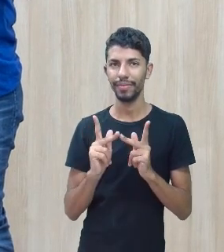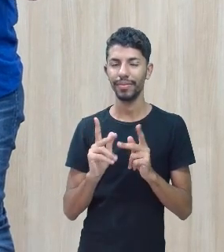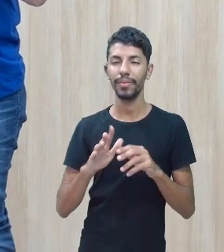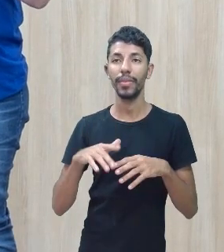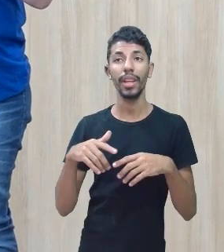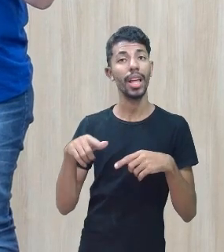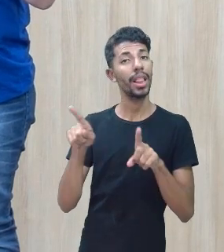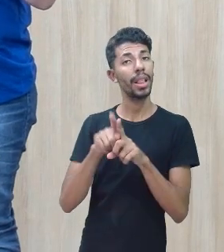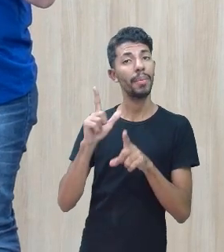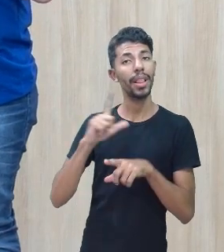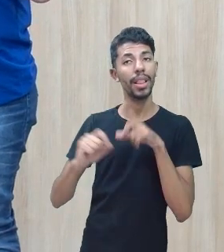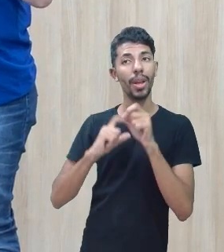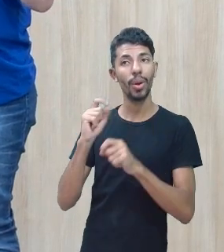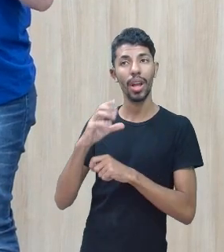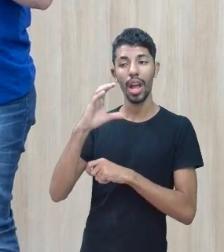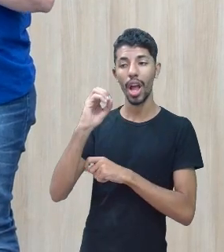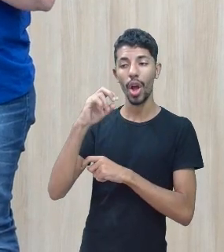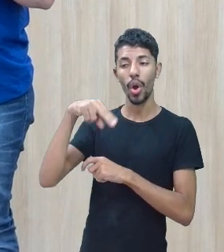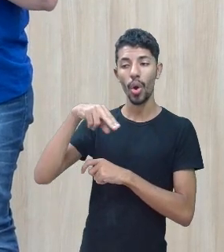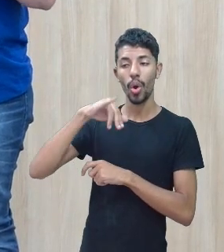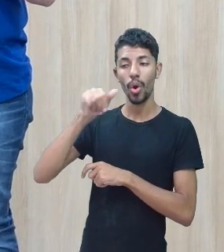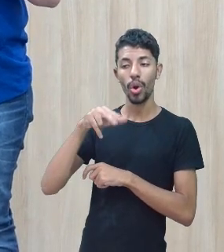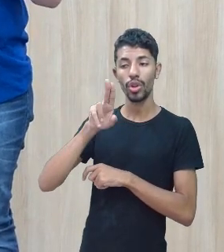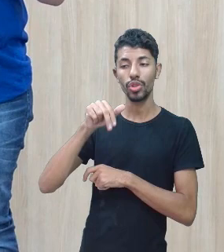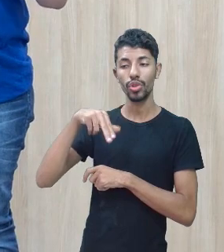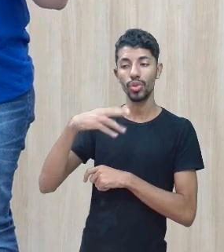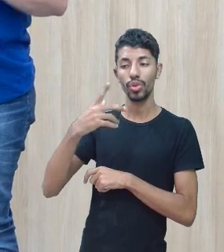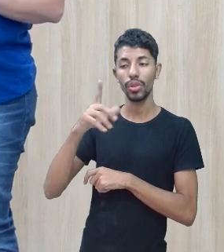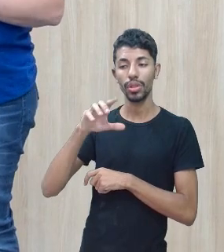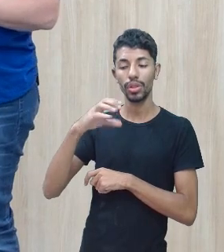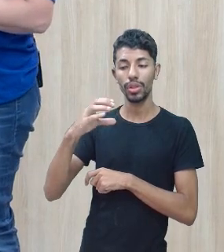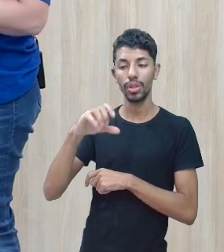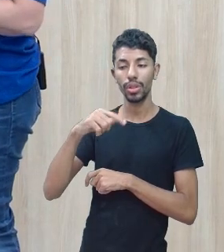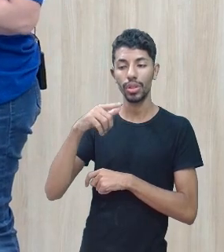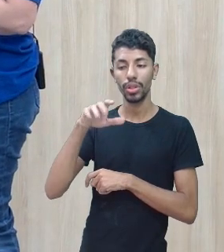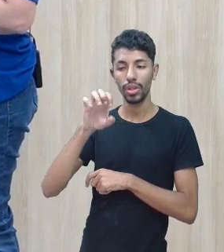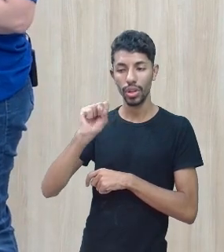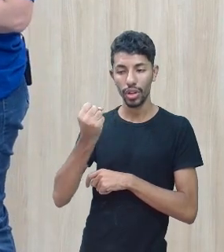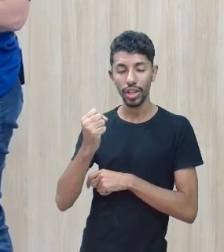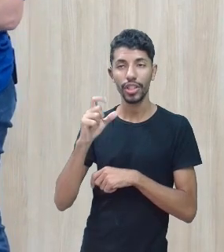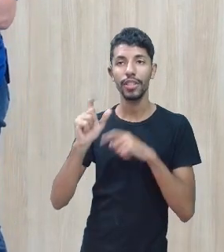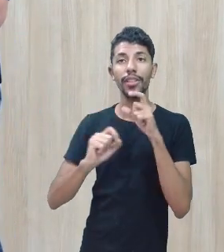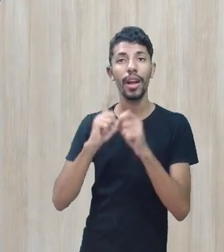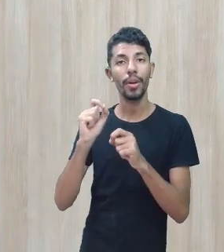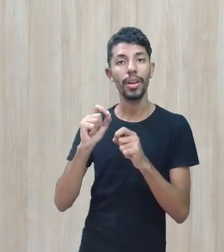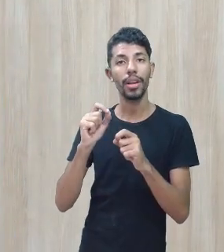uma ideia à outra. Elas estão fazendo também o seu papel dentro do texto.